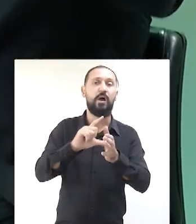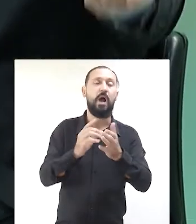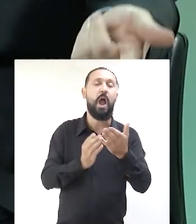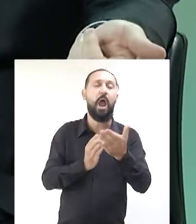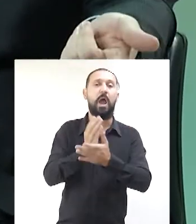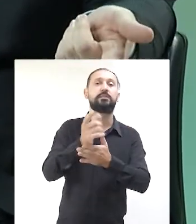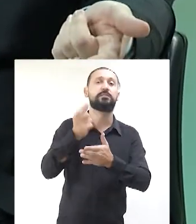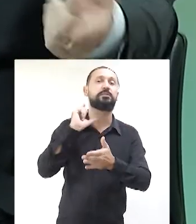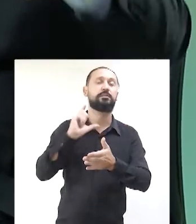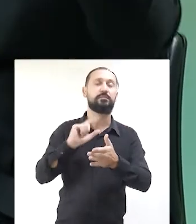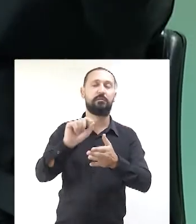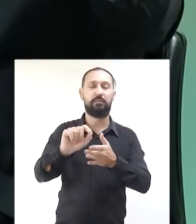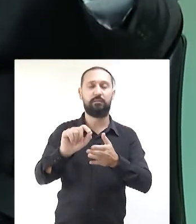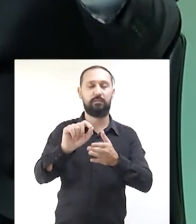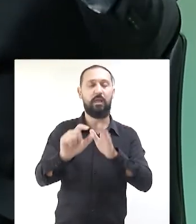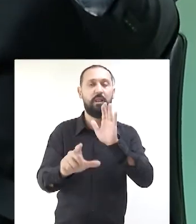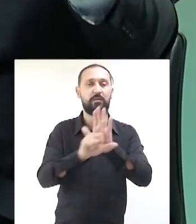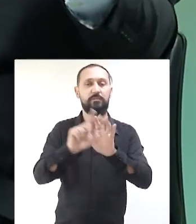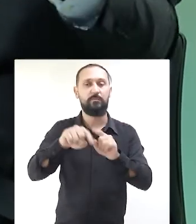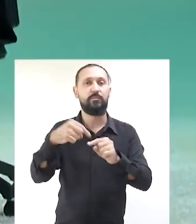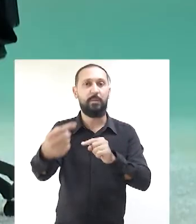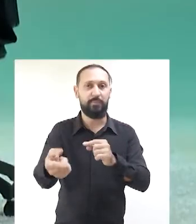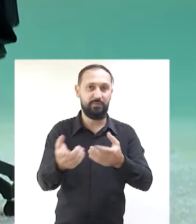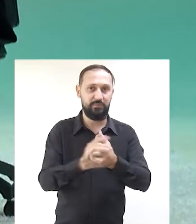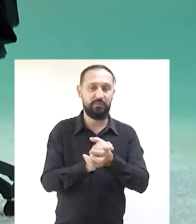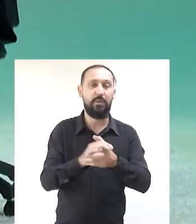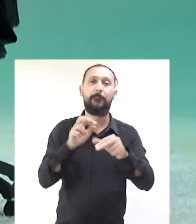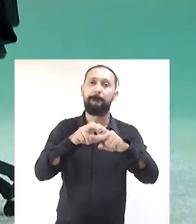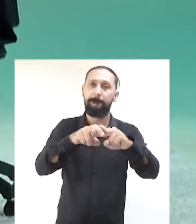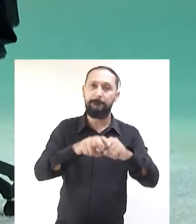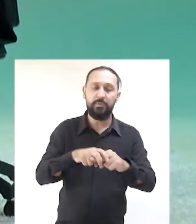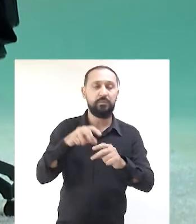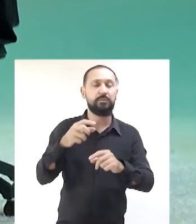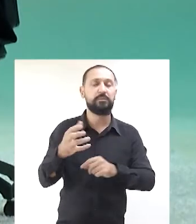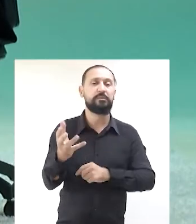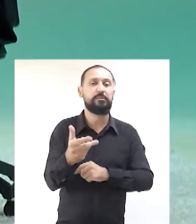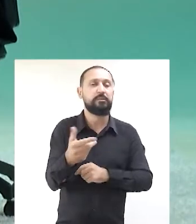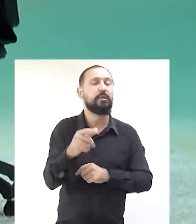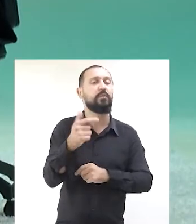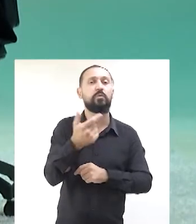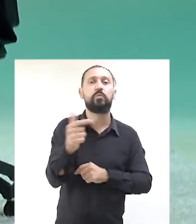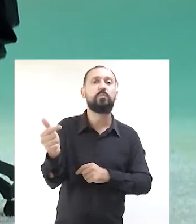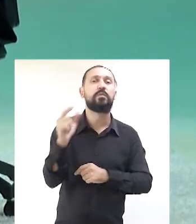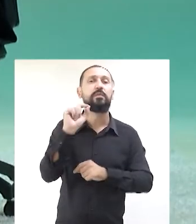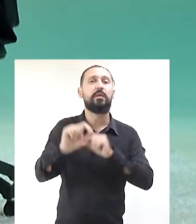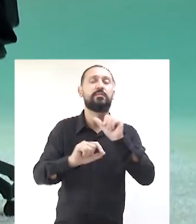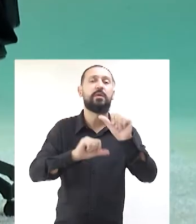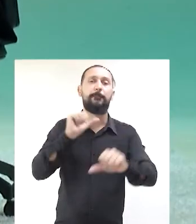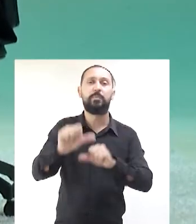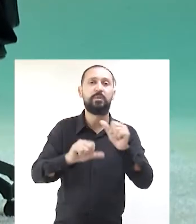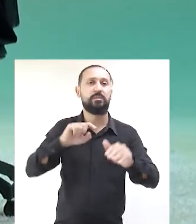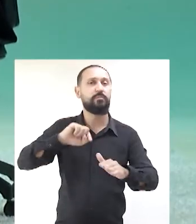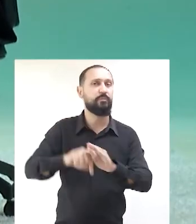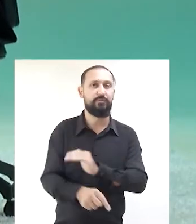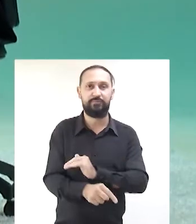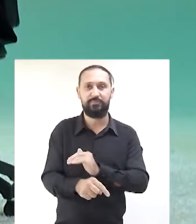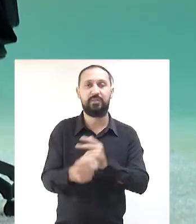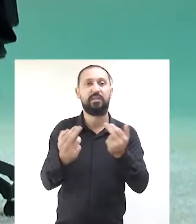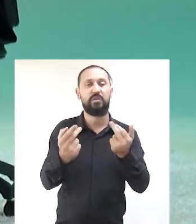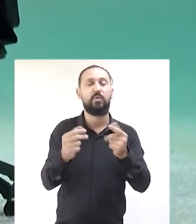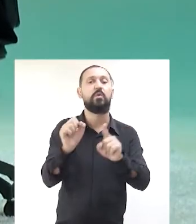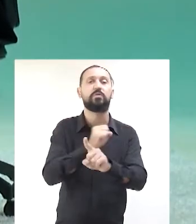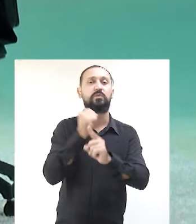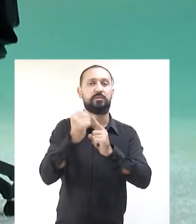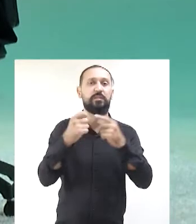antes da eleição que se avizinha, que é do ano seguinte, né? Então, por conta disso, então, talvez não tenha acontecido as mudanças mais profundas